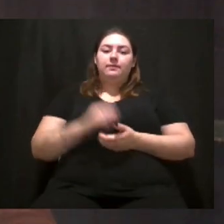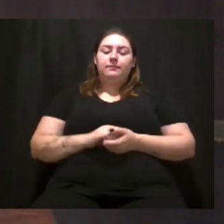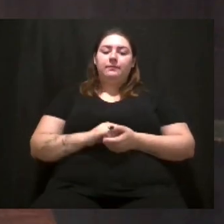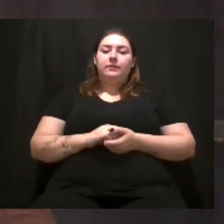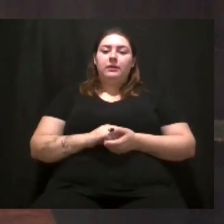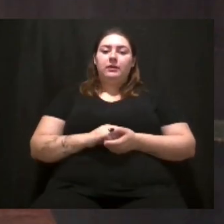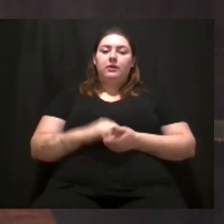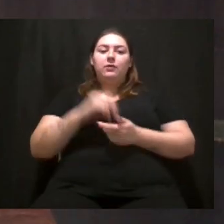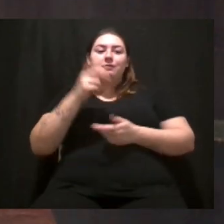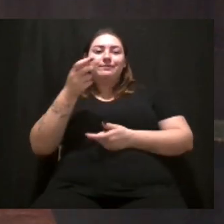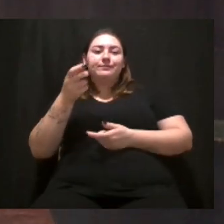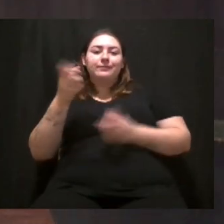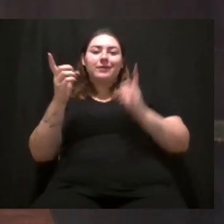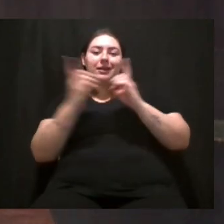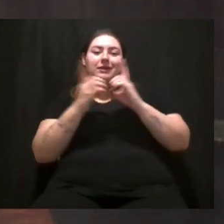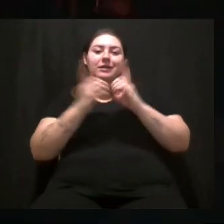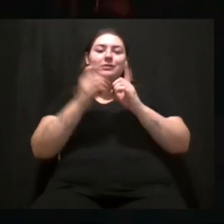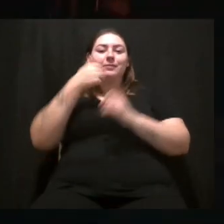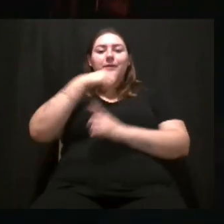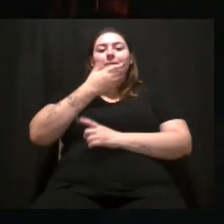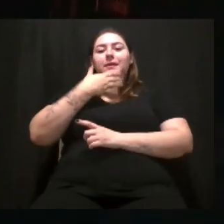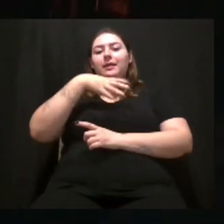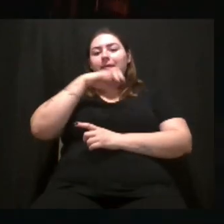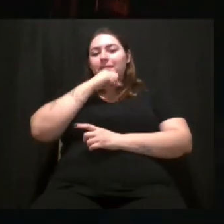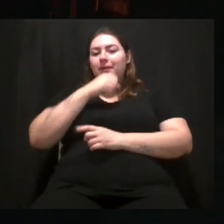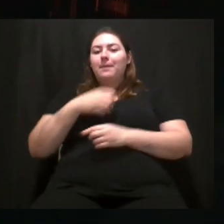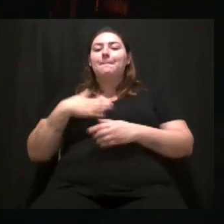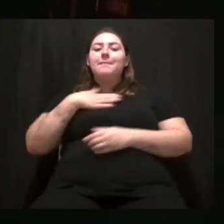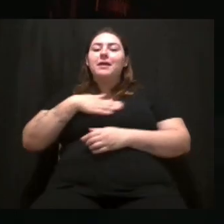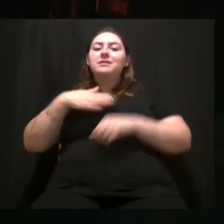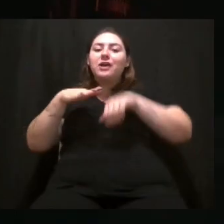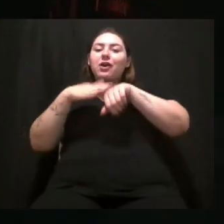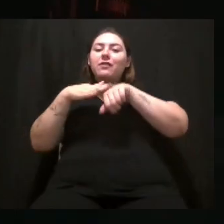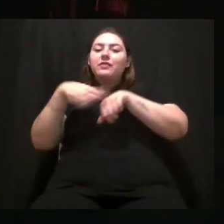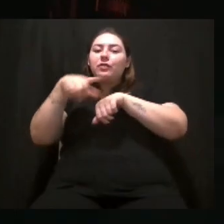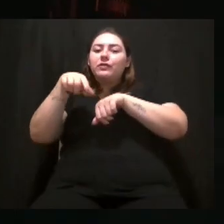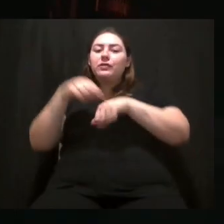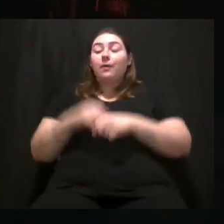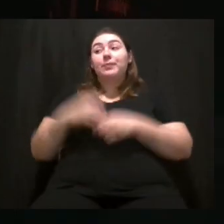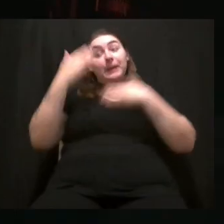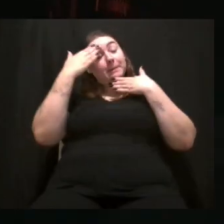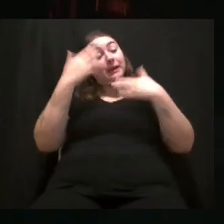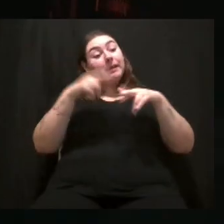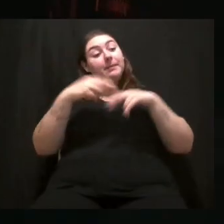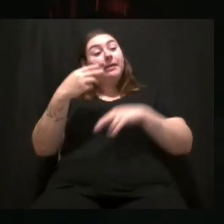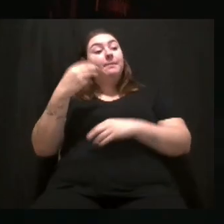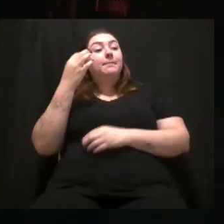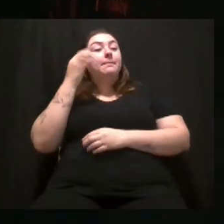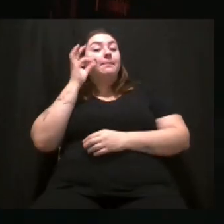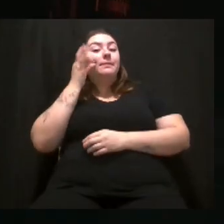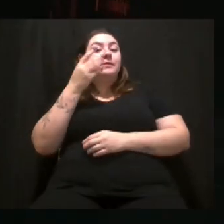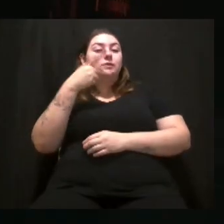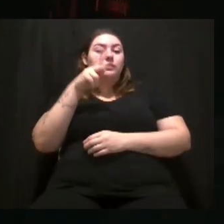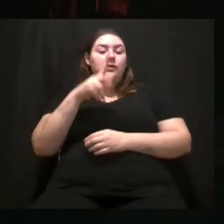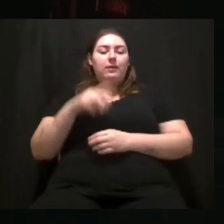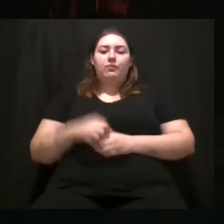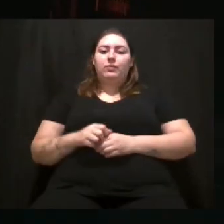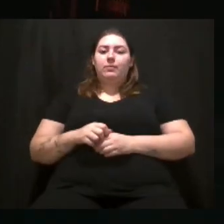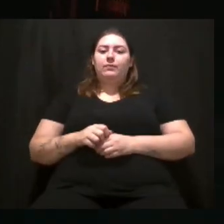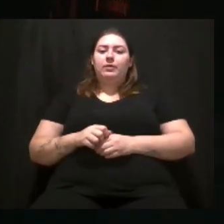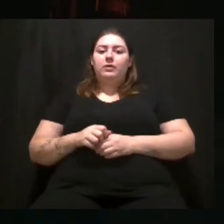prazer conversar com vocês. Muito obrigada pela sua presença. E para completar a nossa dupla de hoje,